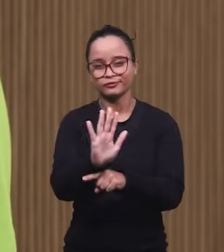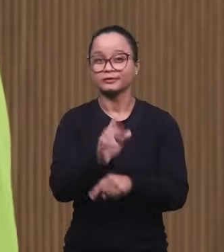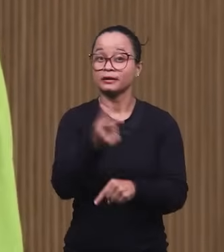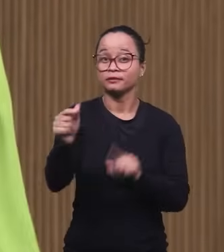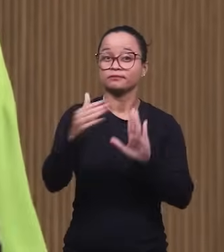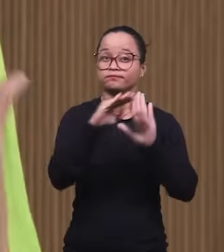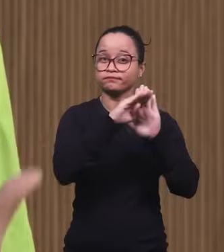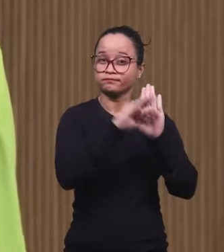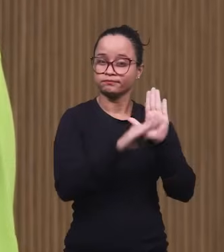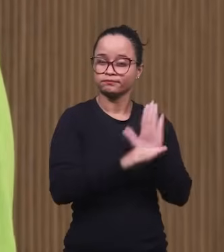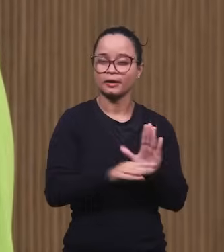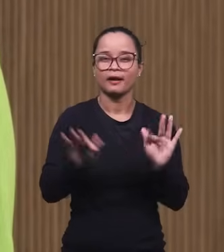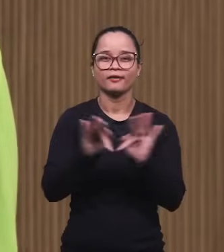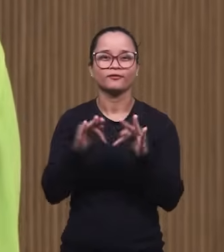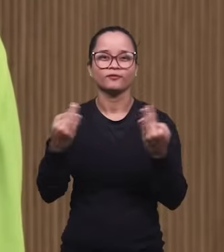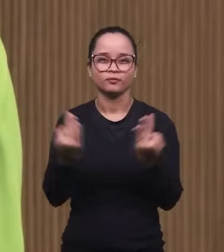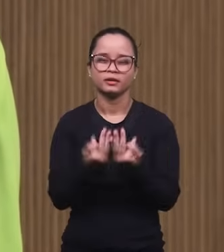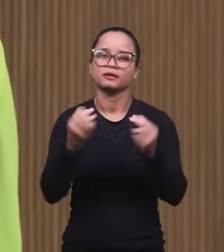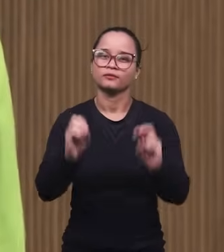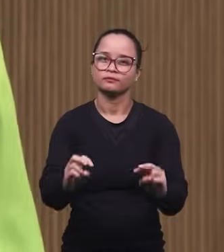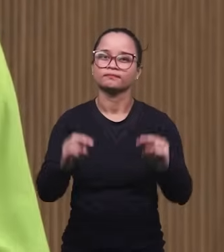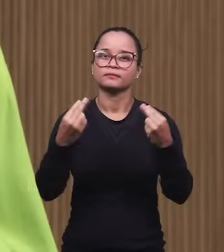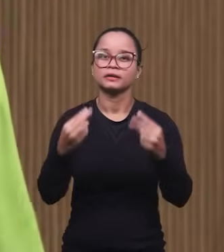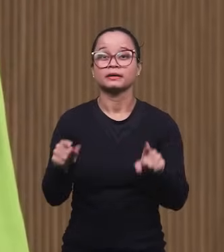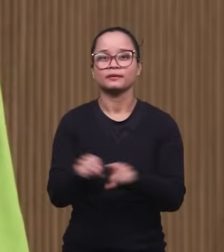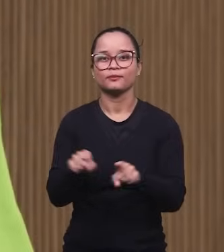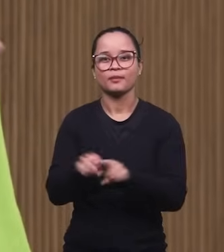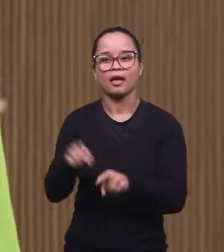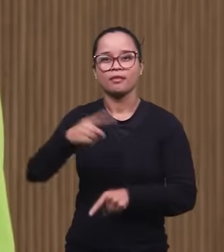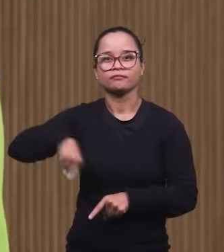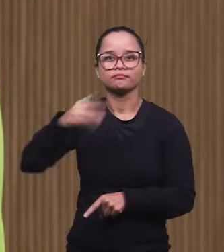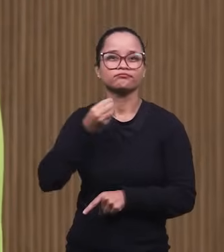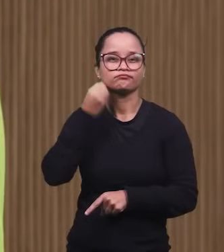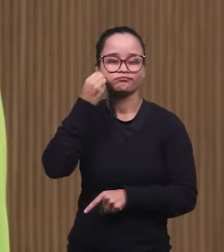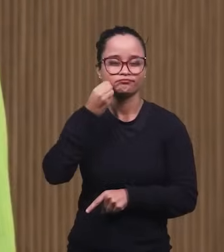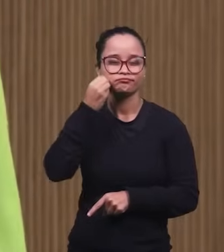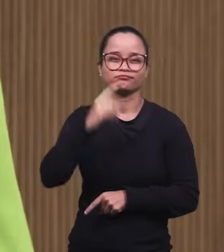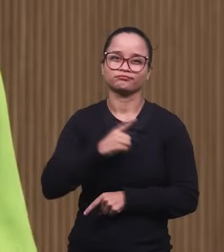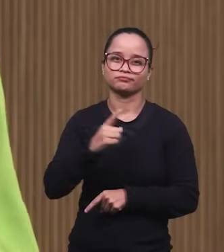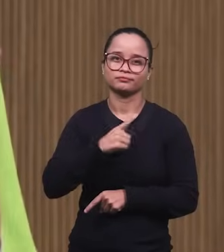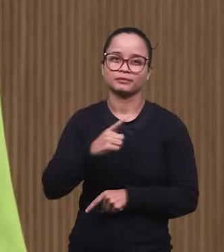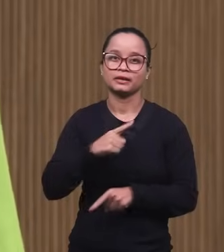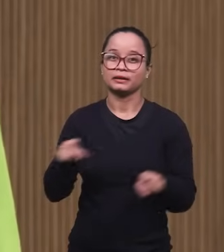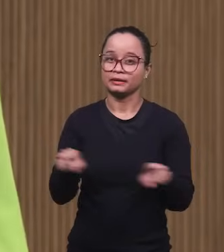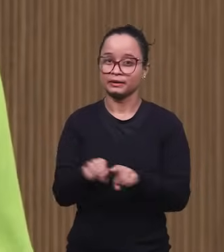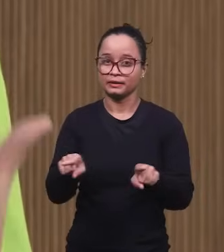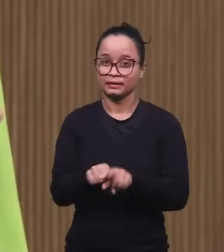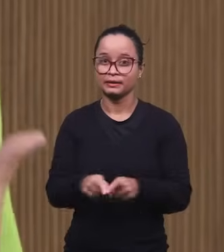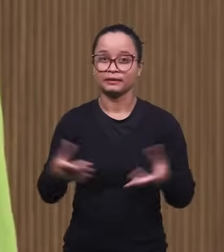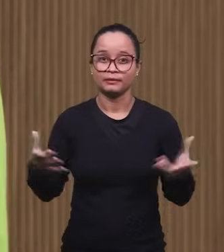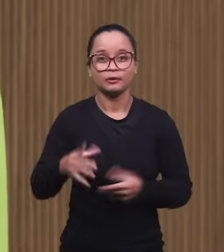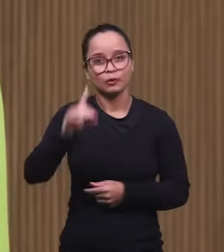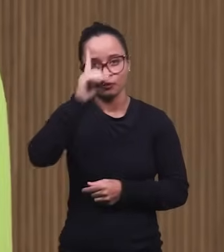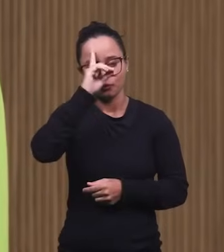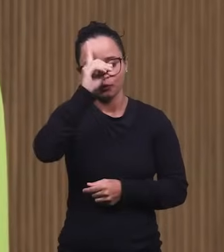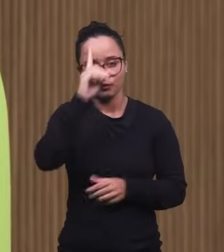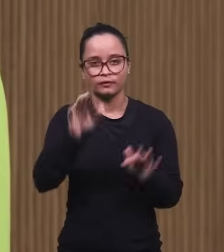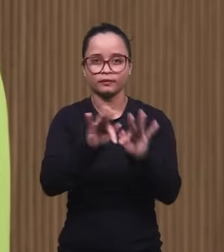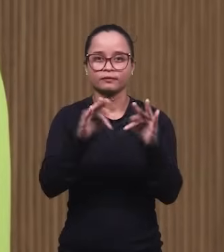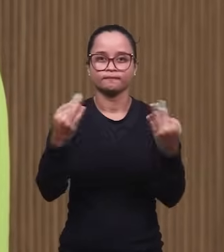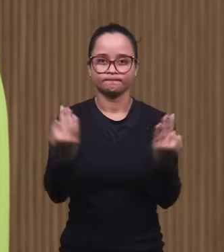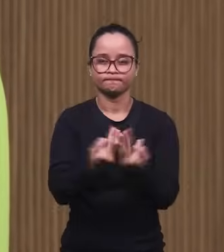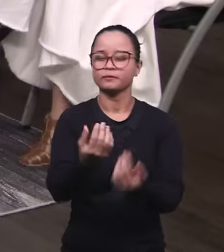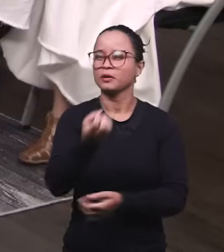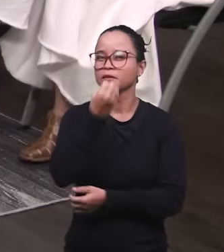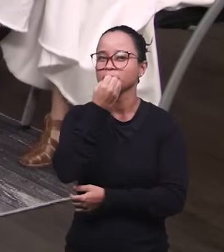esse programa, com as famílias que estão nos assistindo, trazer um pouquinho da nossa experiência para contribuir para a rotina, para o dia a dia das